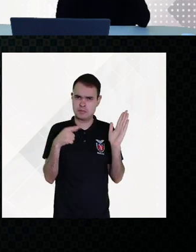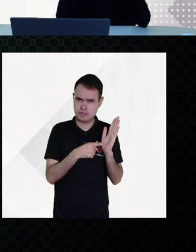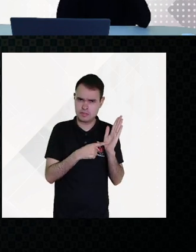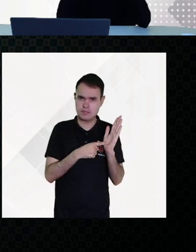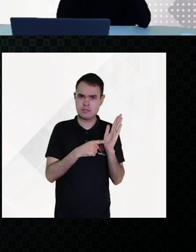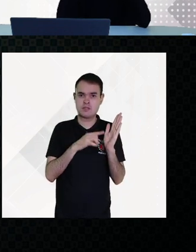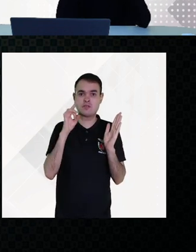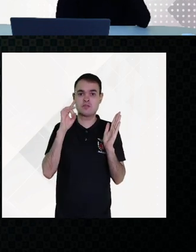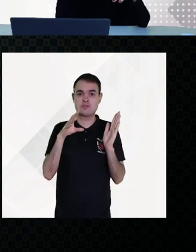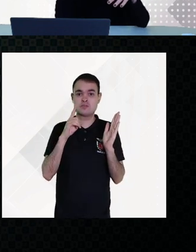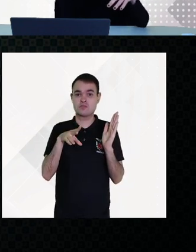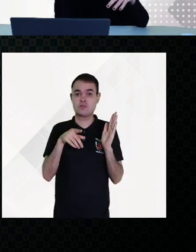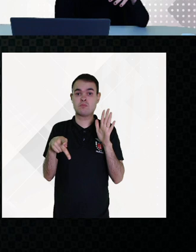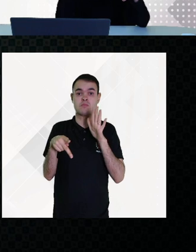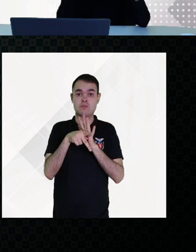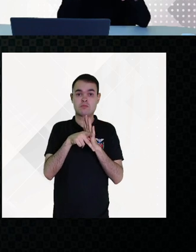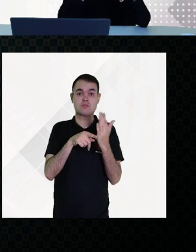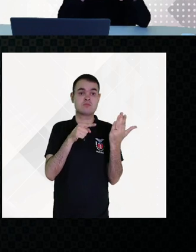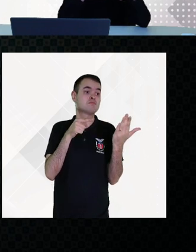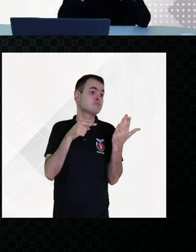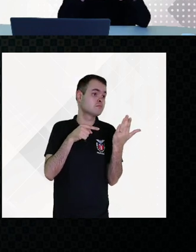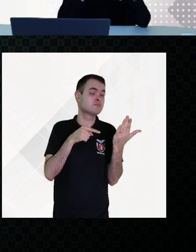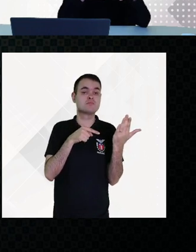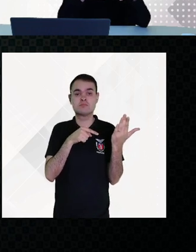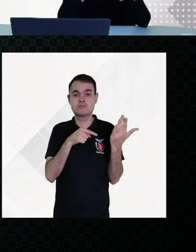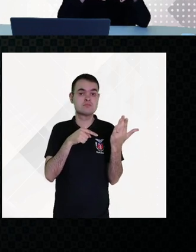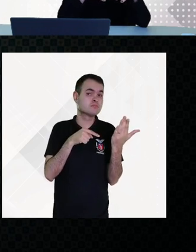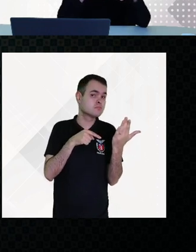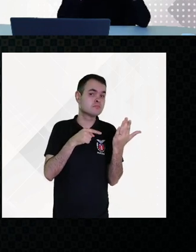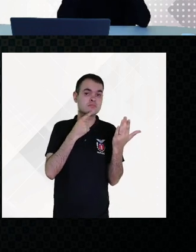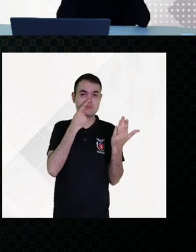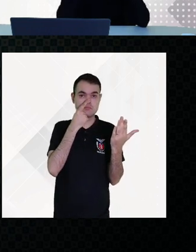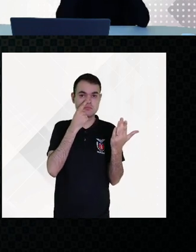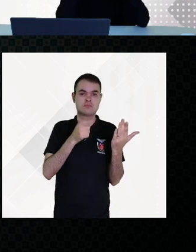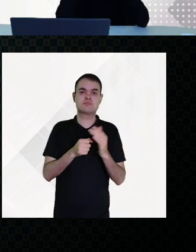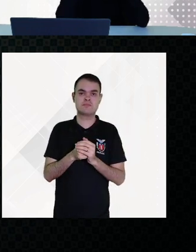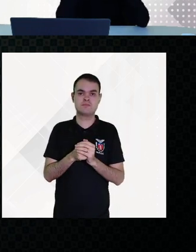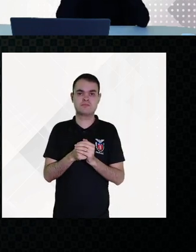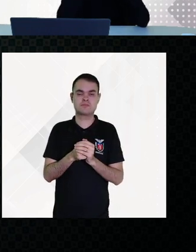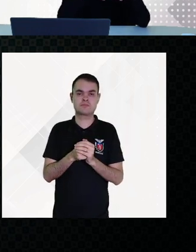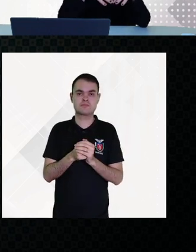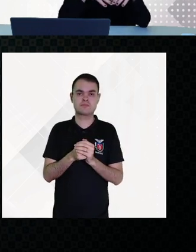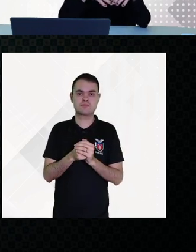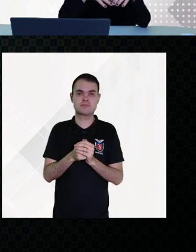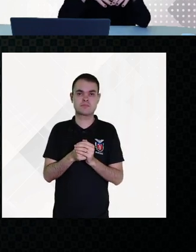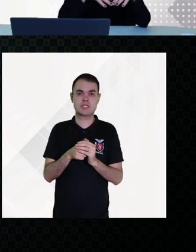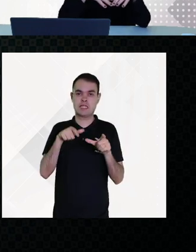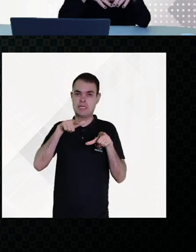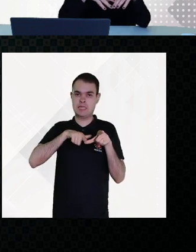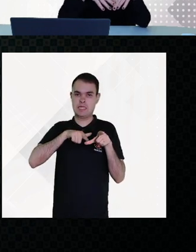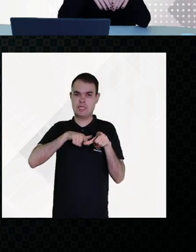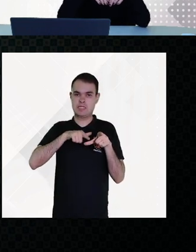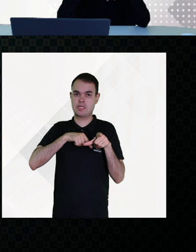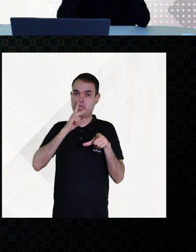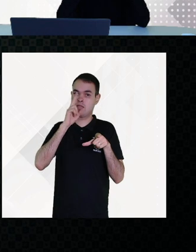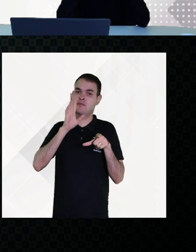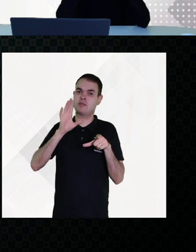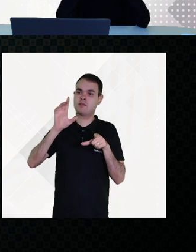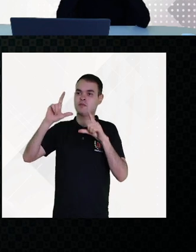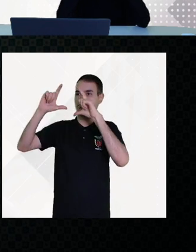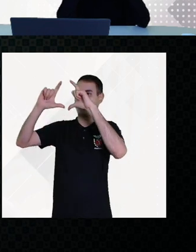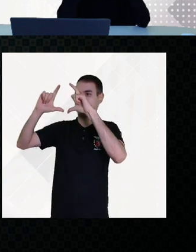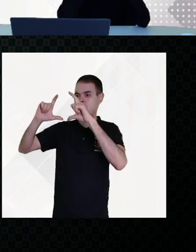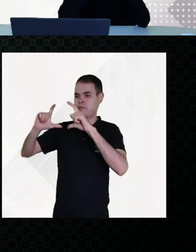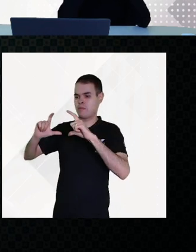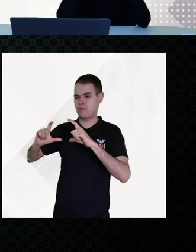ia apontando. Então, a gente lia a pergunta e ele apontava para a letra que ele achava que era a resposta, ou ele